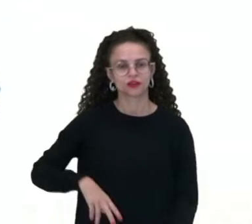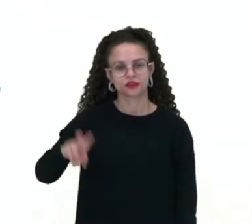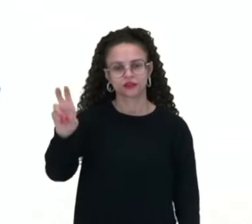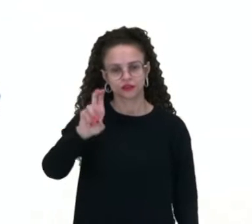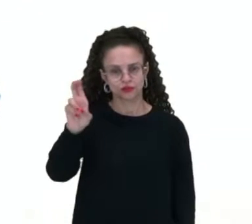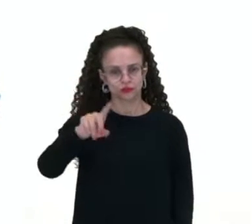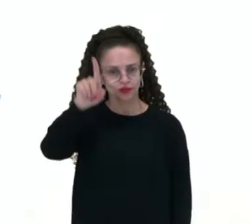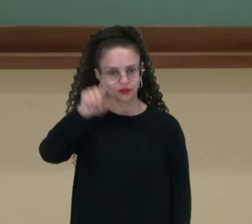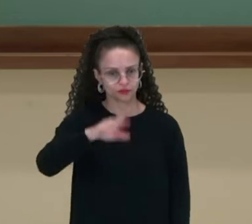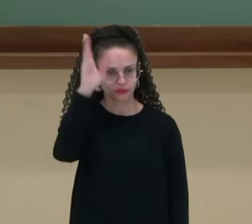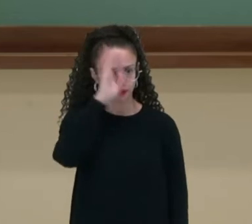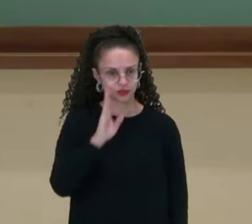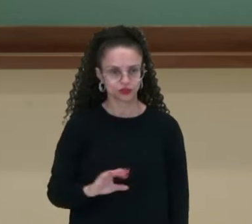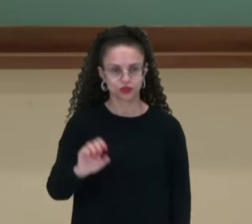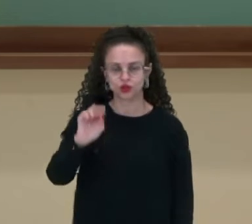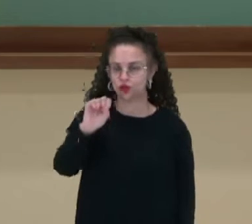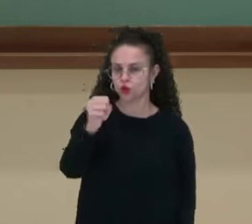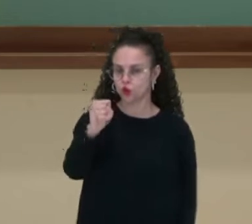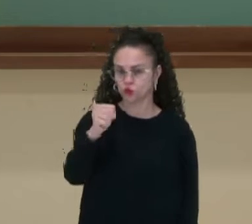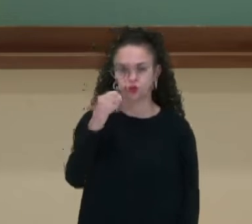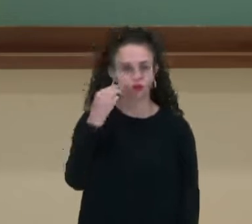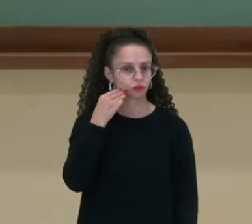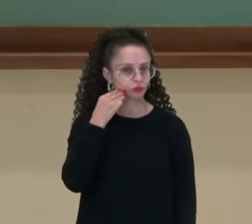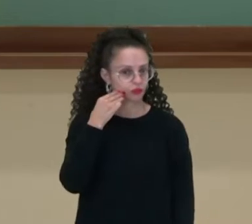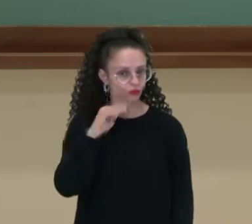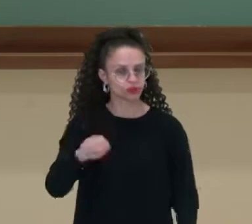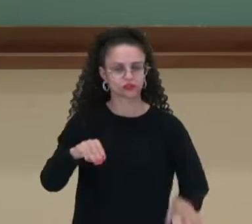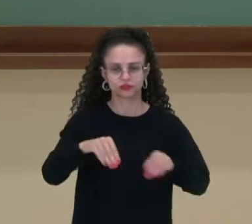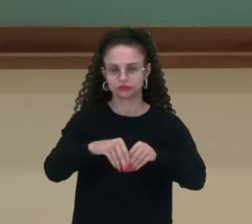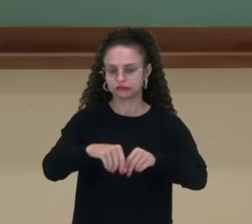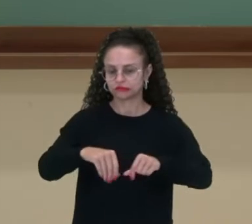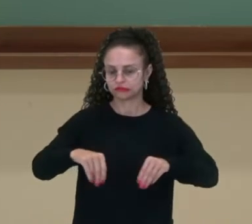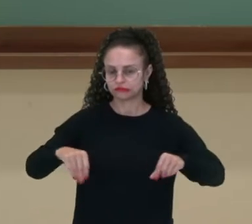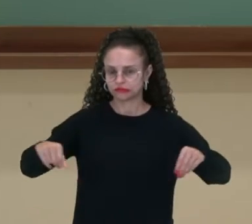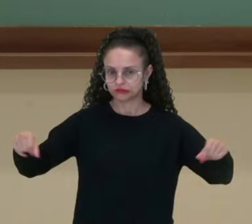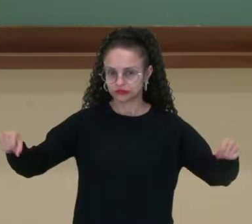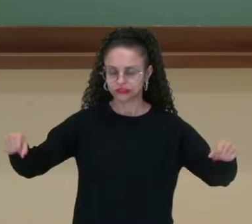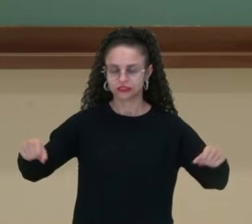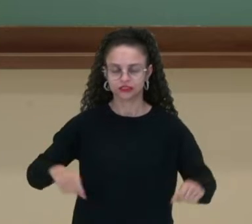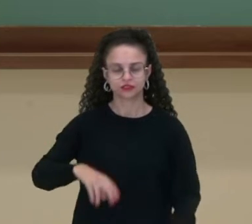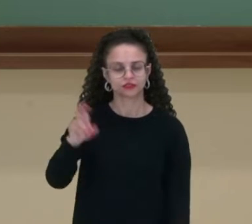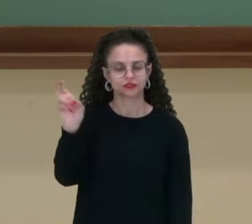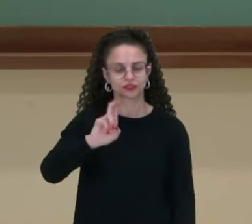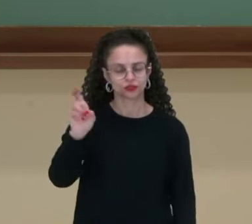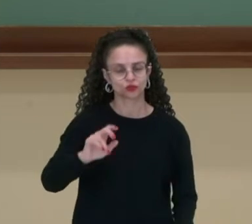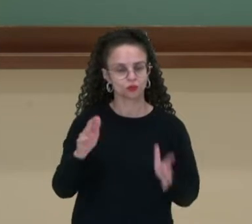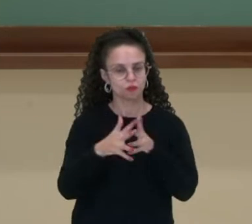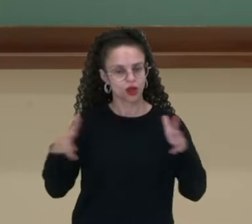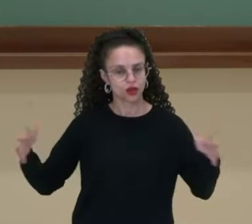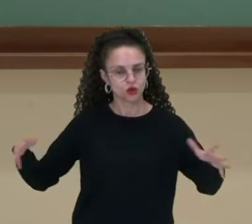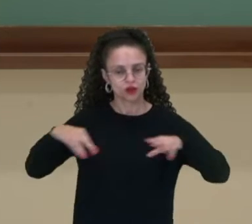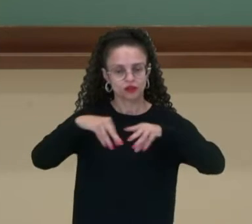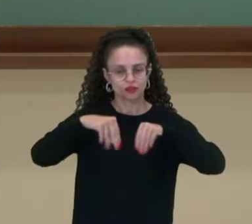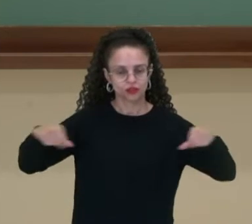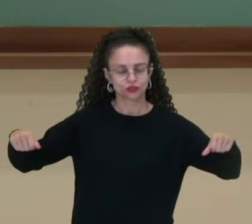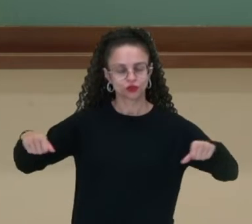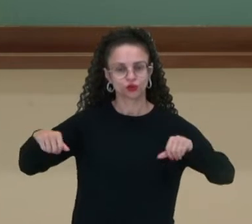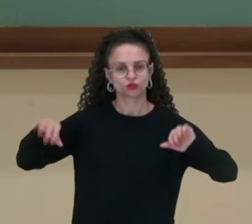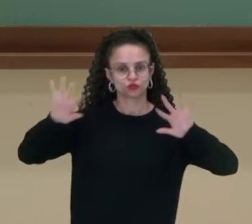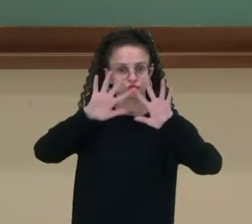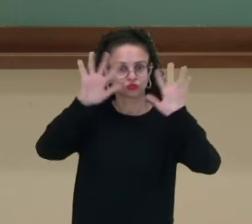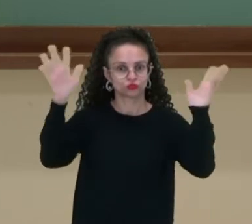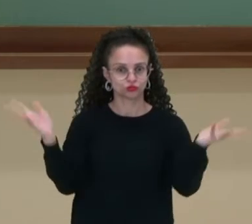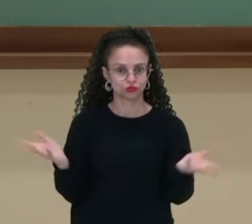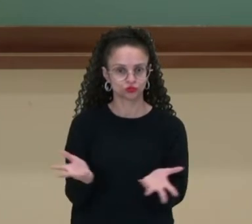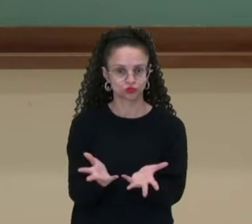com seus 8 milhões e meio de quilômetros quadrados, né? É o quinto maior território do planeta, em que é